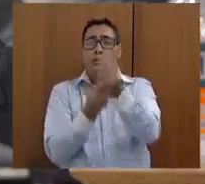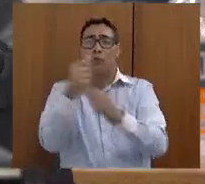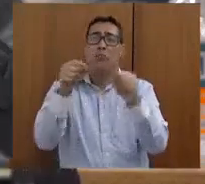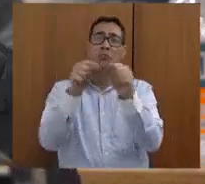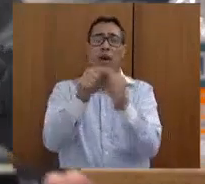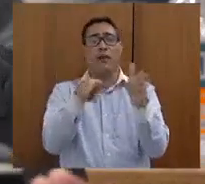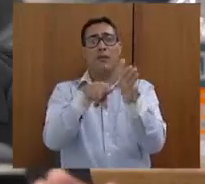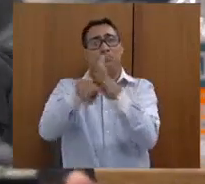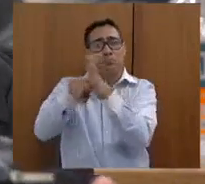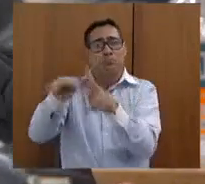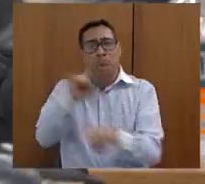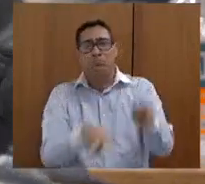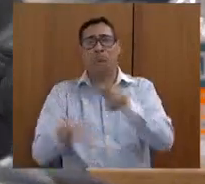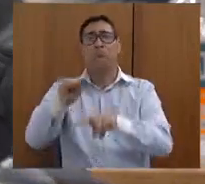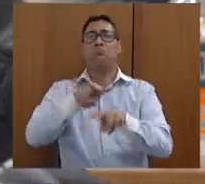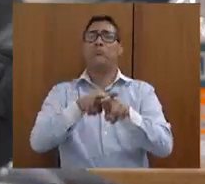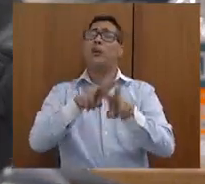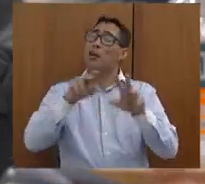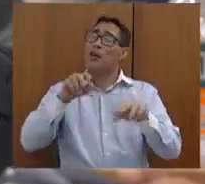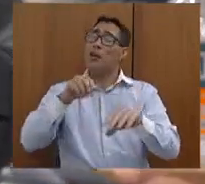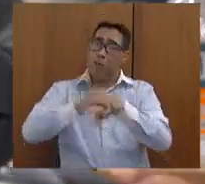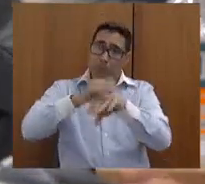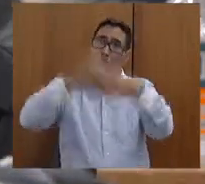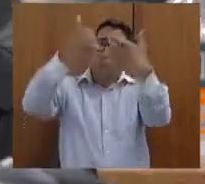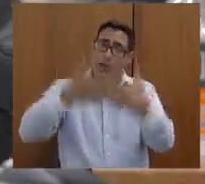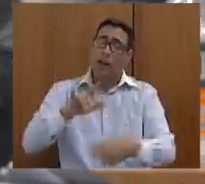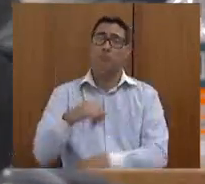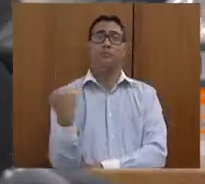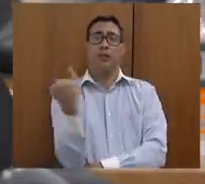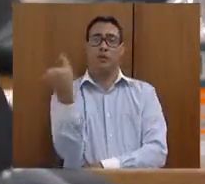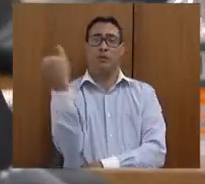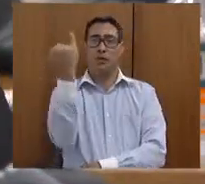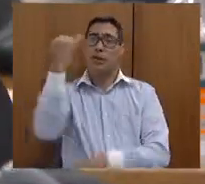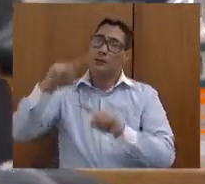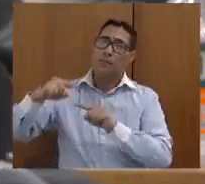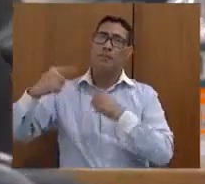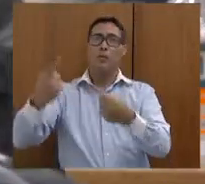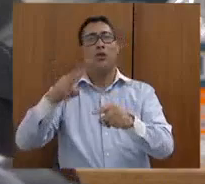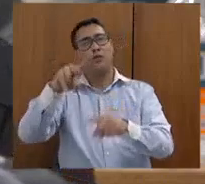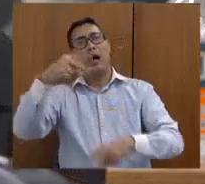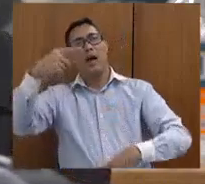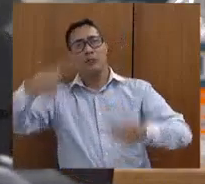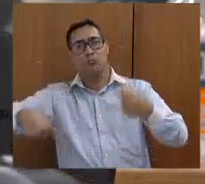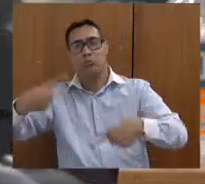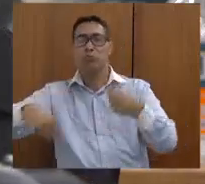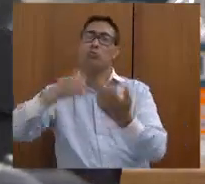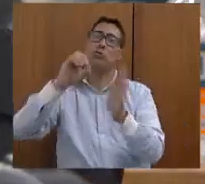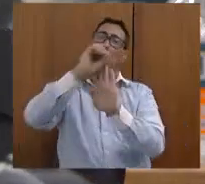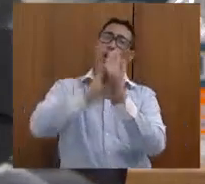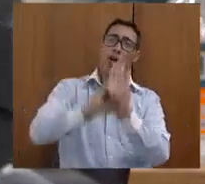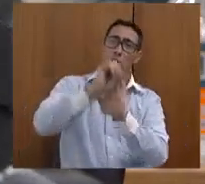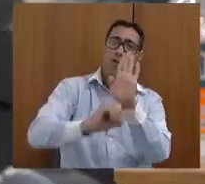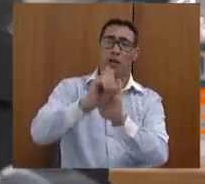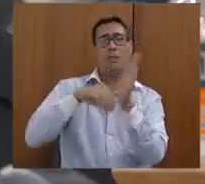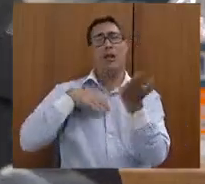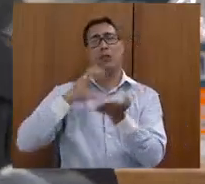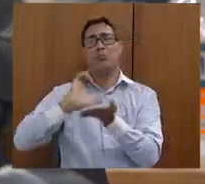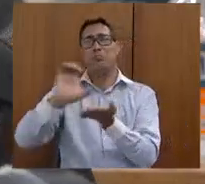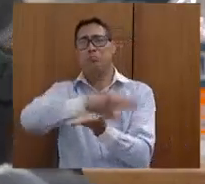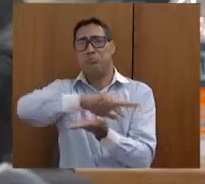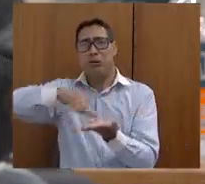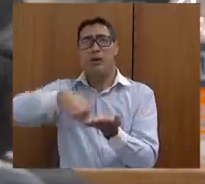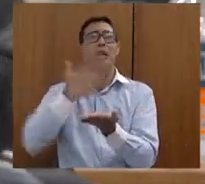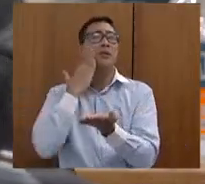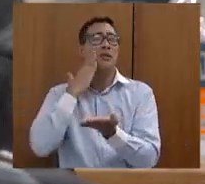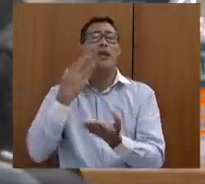monitoramento isso para nós é muito importante daqui a pouco a gente vai discutir orçamento vai discutir emenda orçamentária a gente precisa